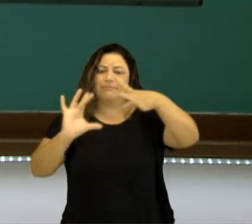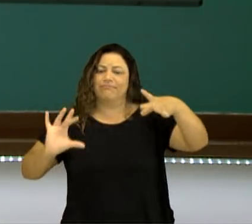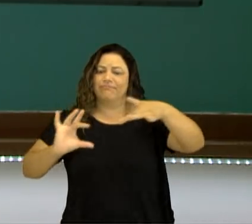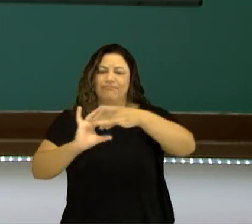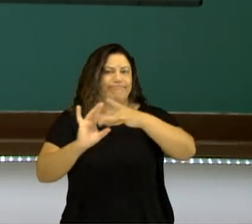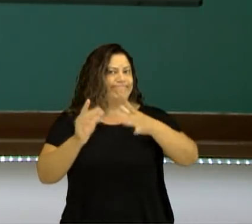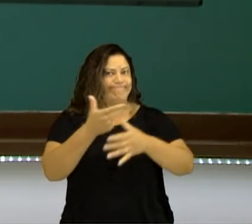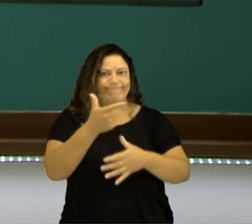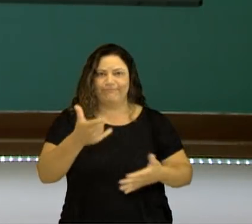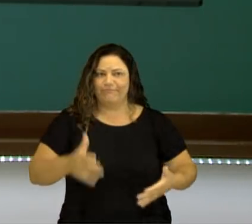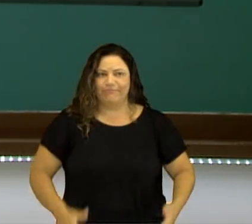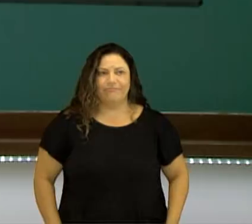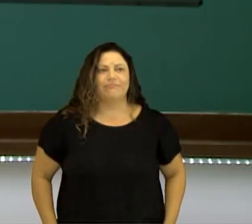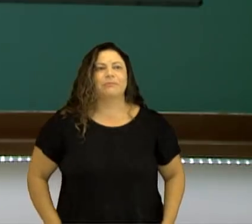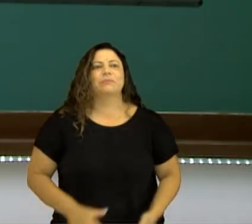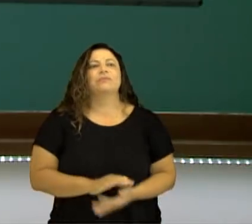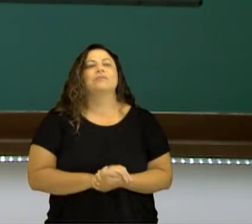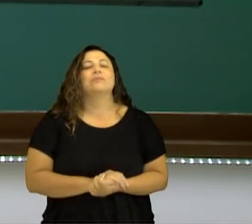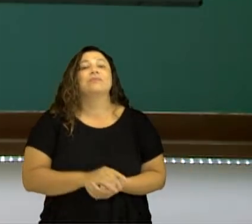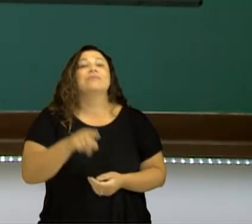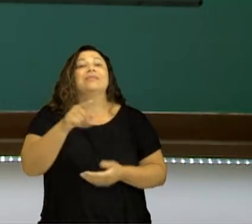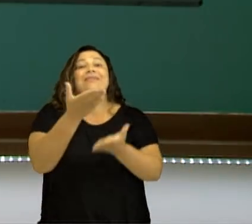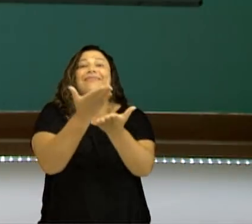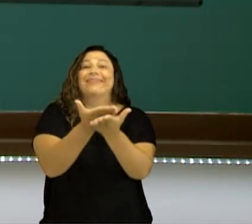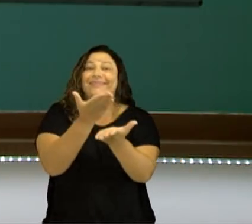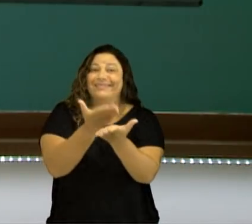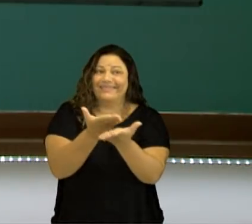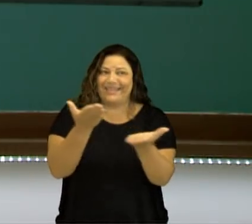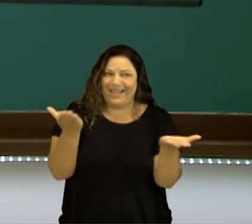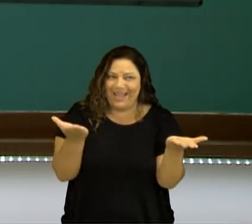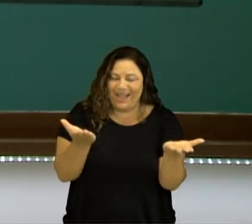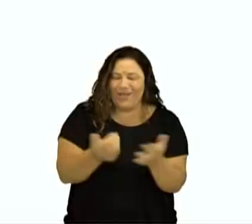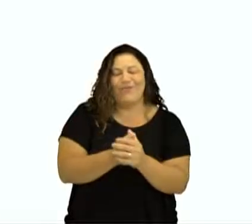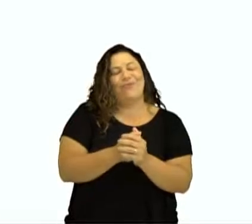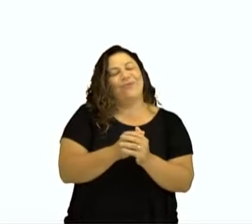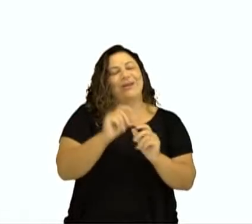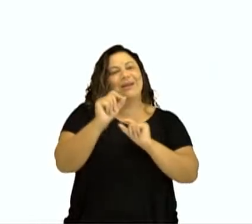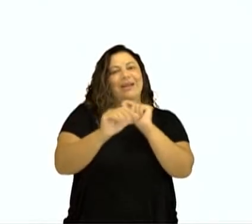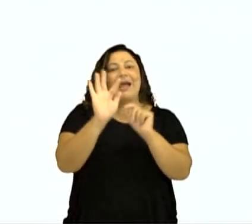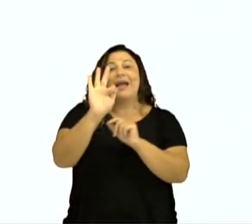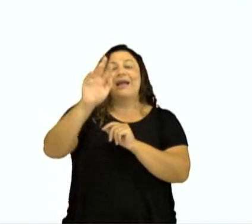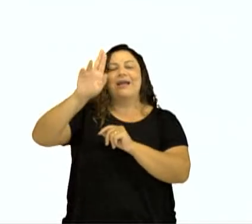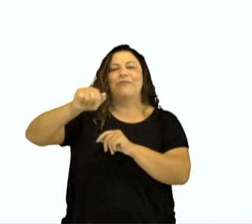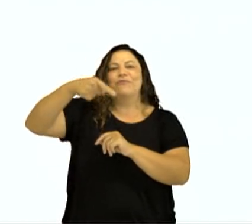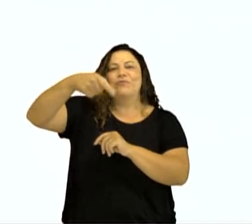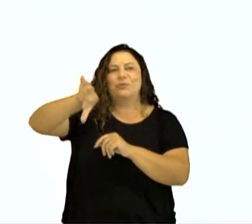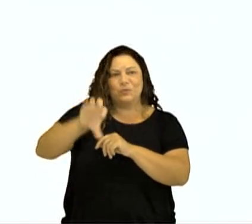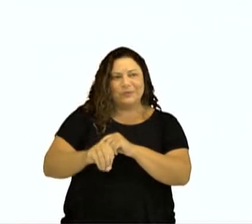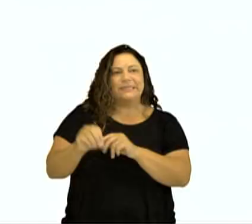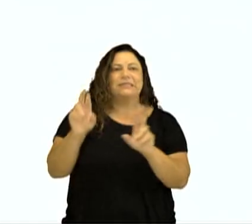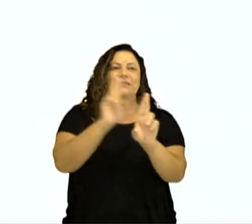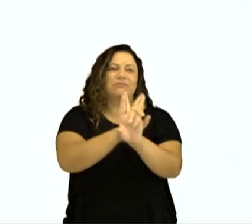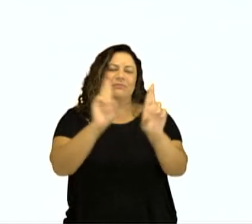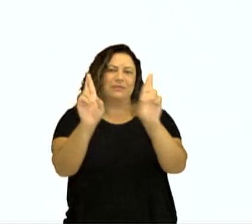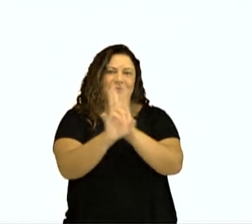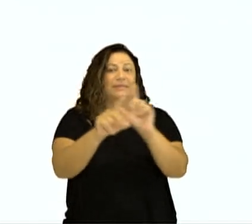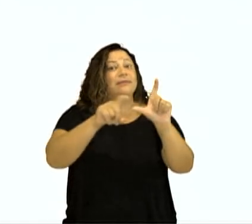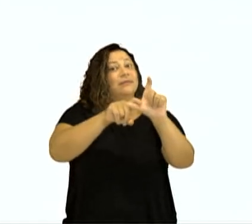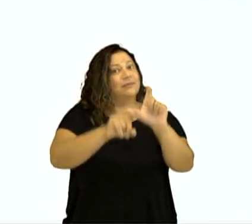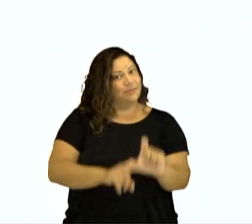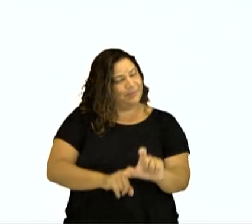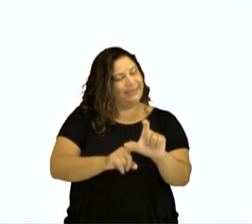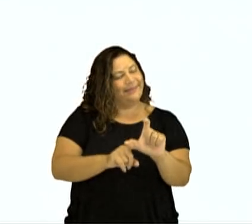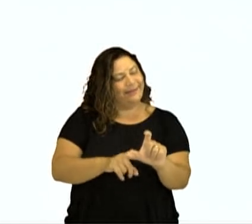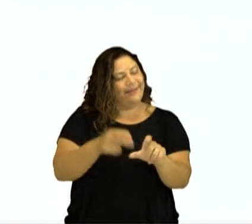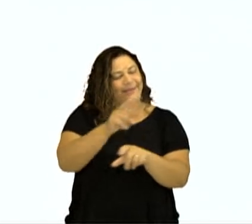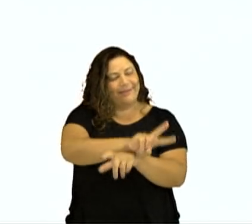mundo. Nesta aula, então, chegamos aqui que a função é uma relação de dependência entre duas